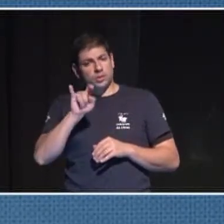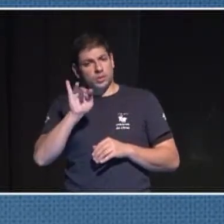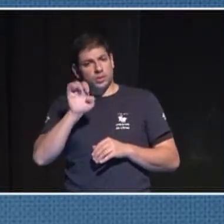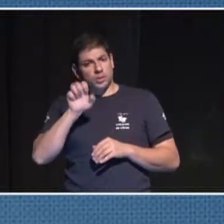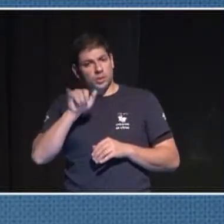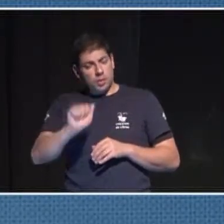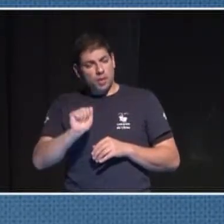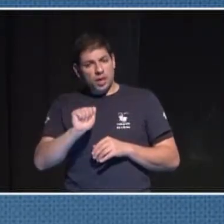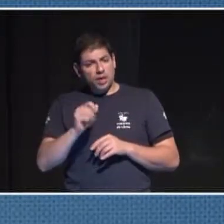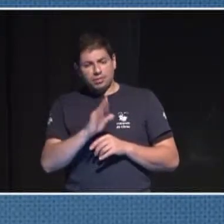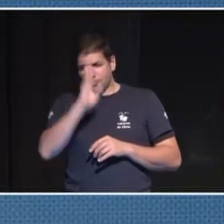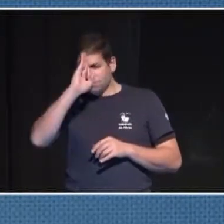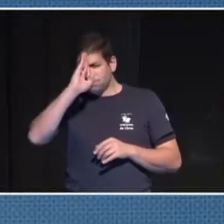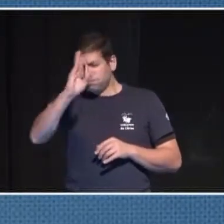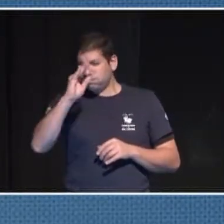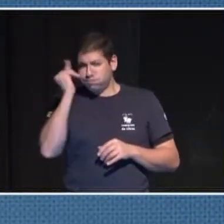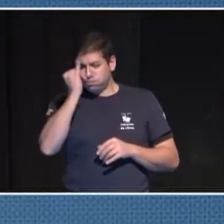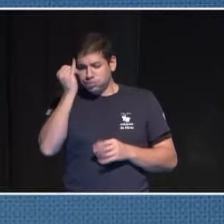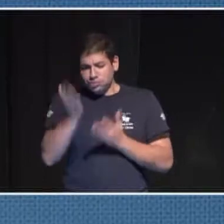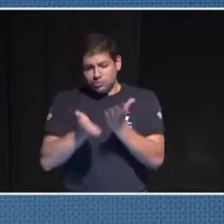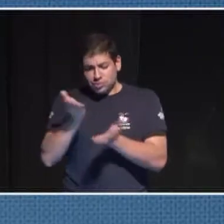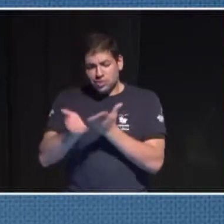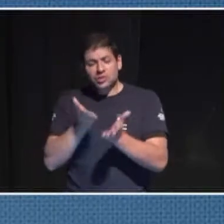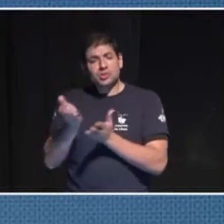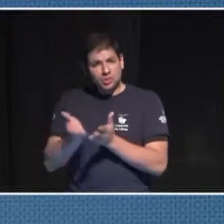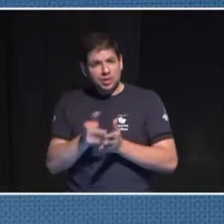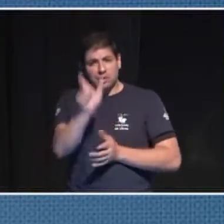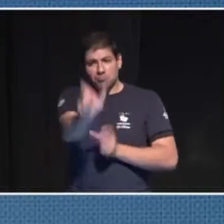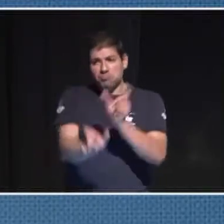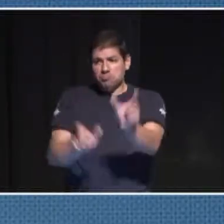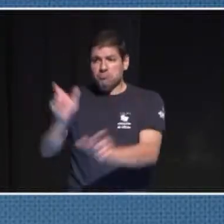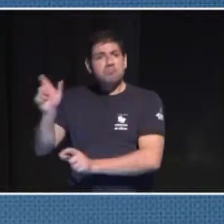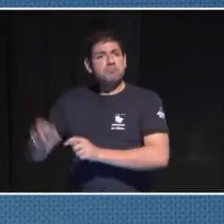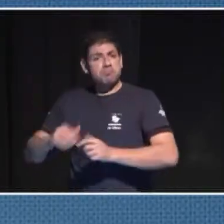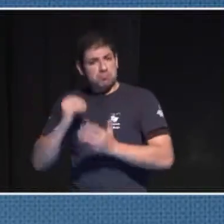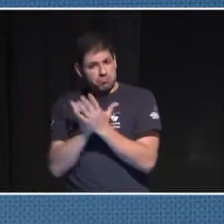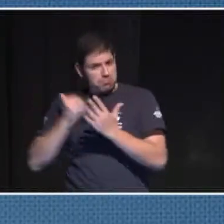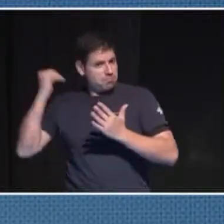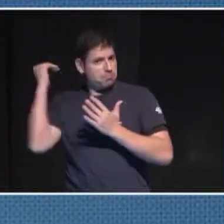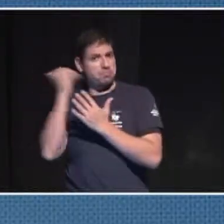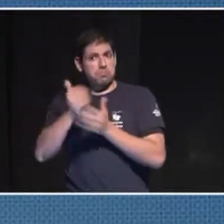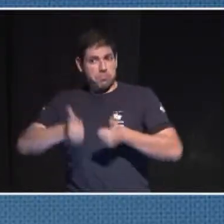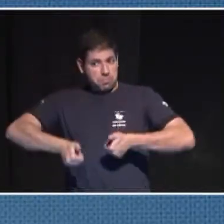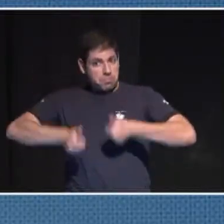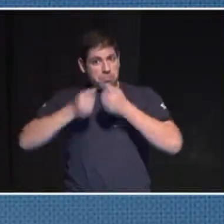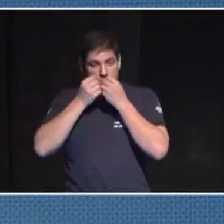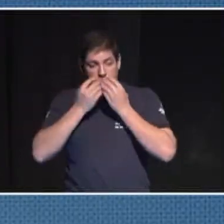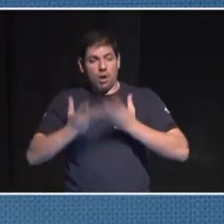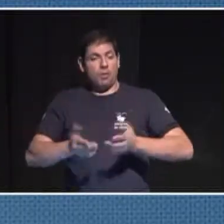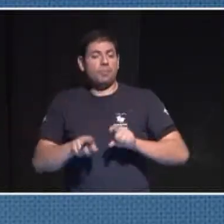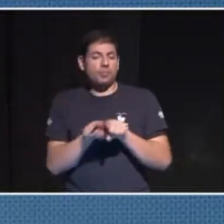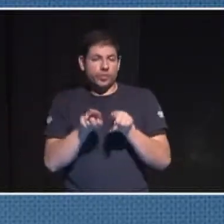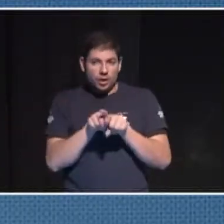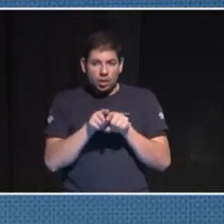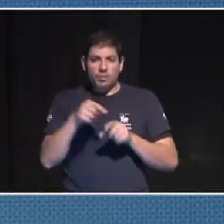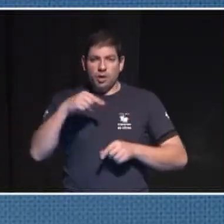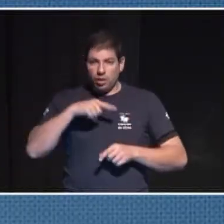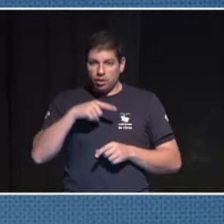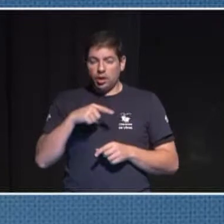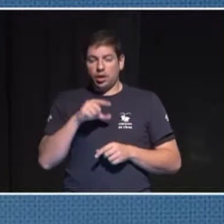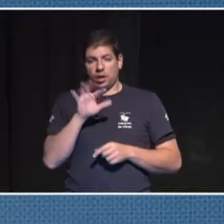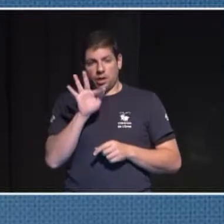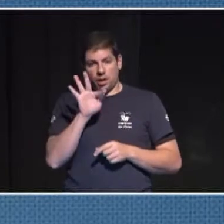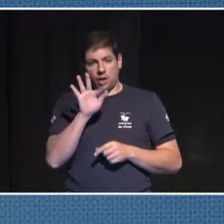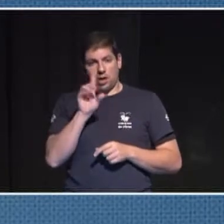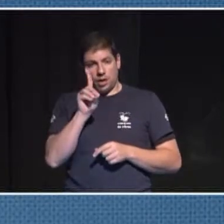tratamento desses pacientes. É um grande avanço. Nós temos a aprovação no FDA,